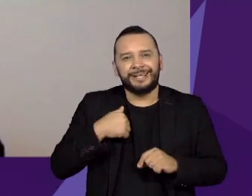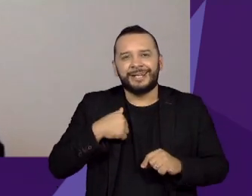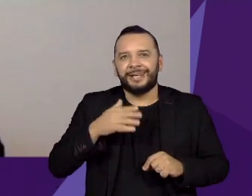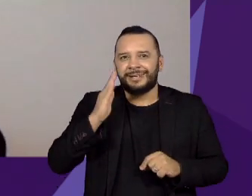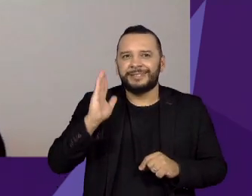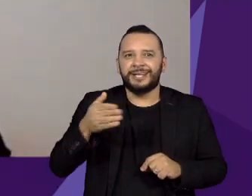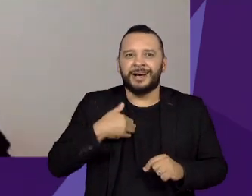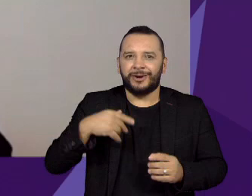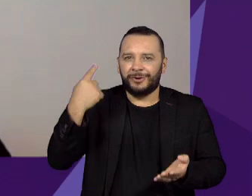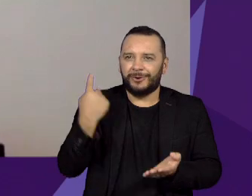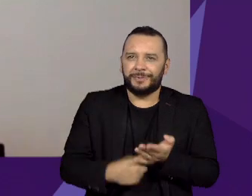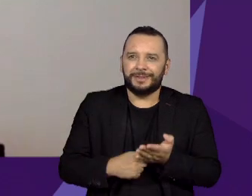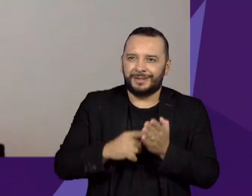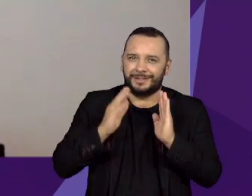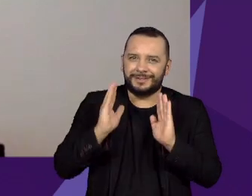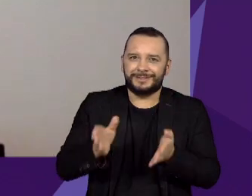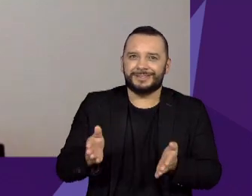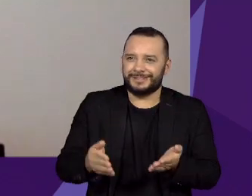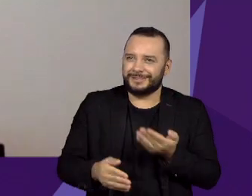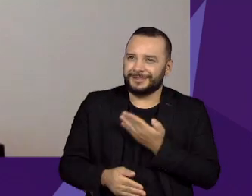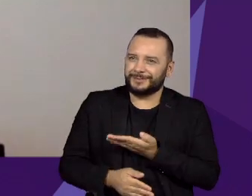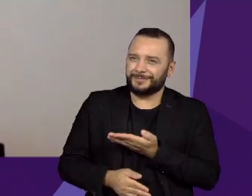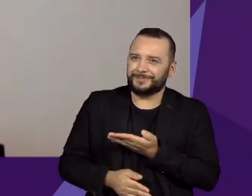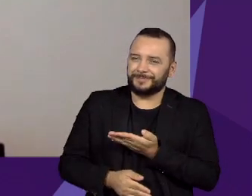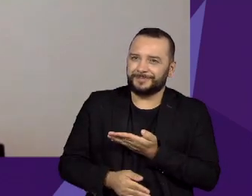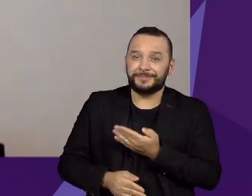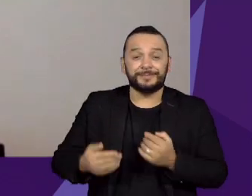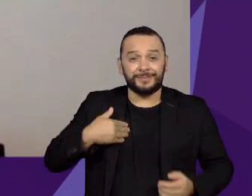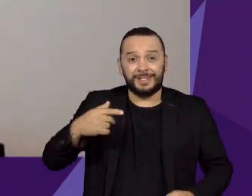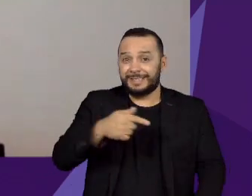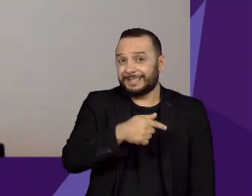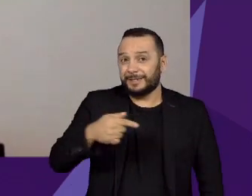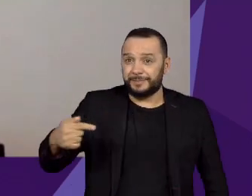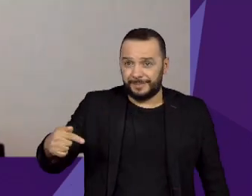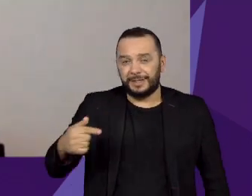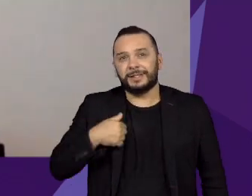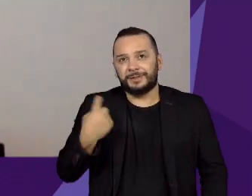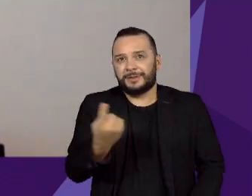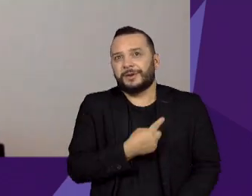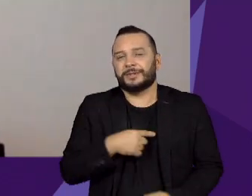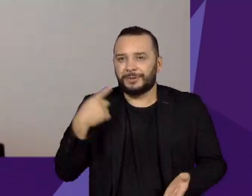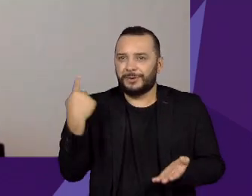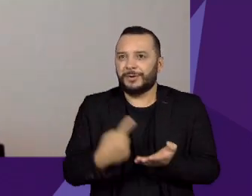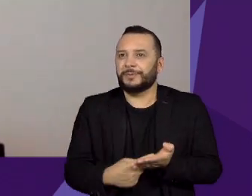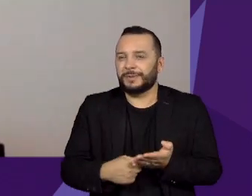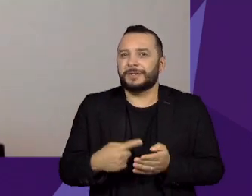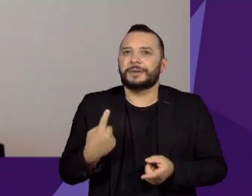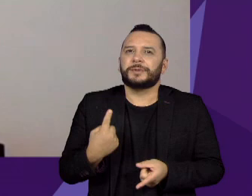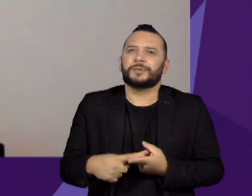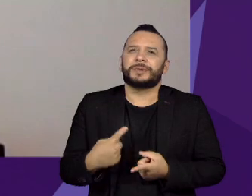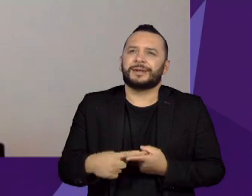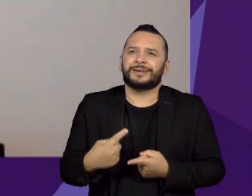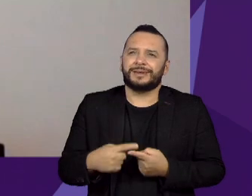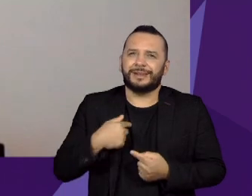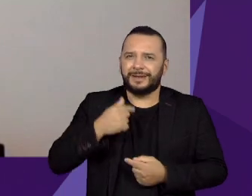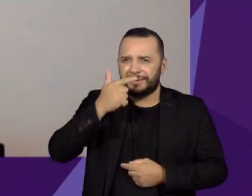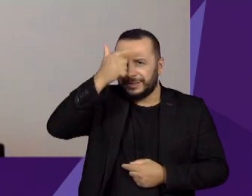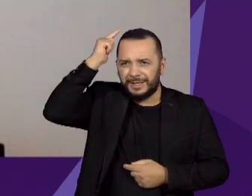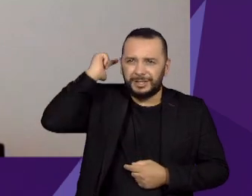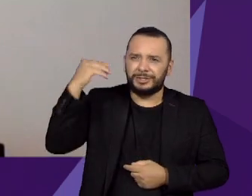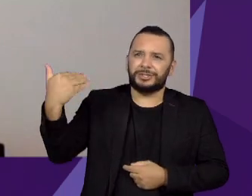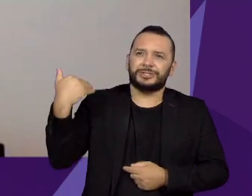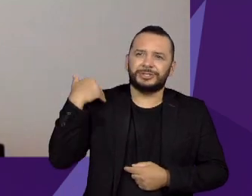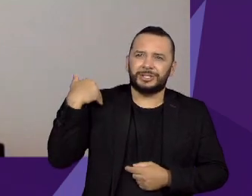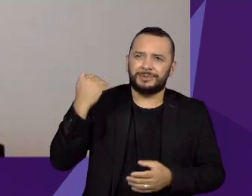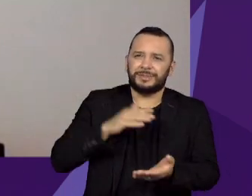bom tempo. E interessante, essa semana toda, a gente já tinha marcado isso aqui há um bom tempo, porque eu falava, pô, por que o Marcelo não me chama lá? Um belo dia me